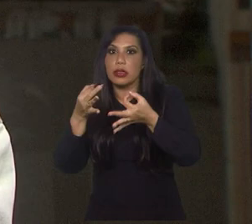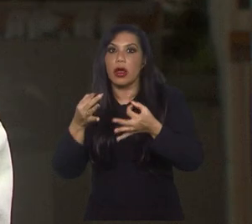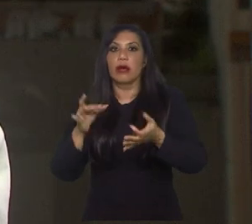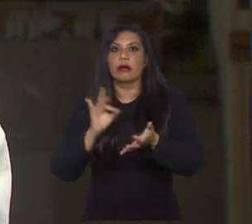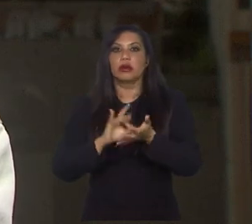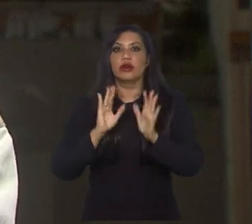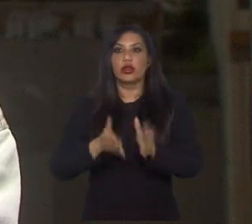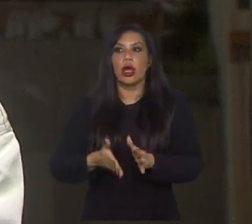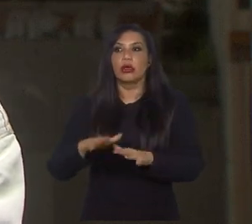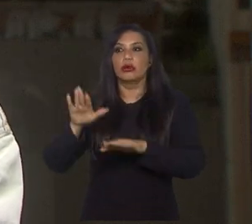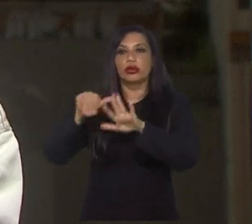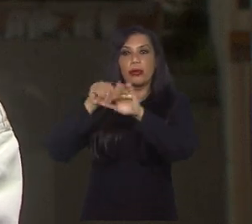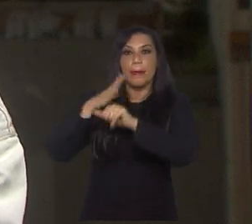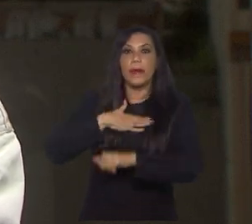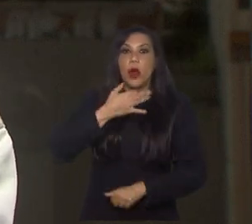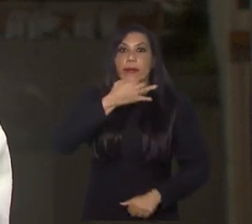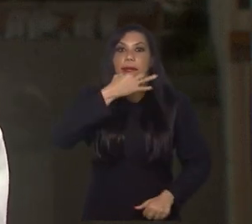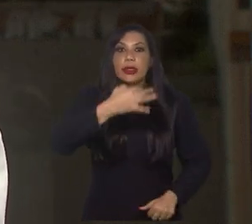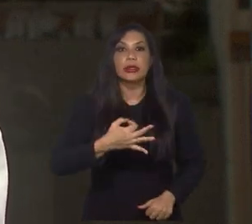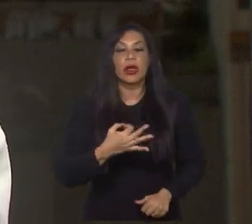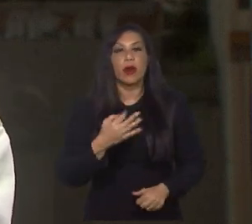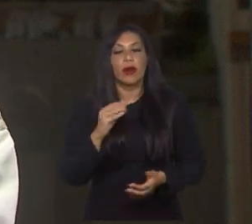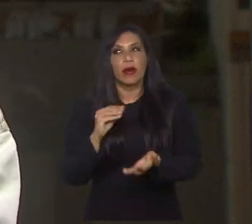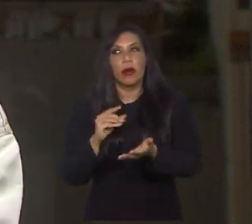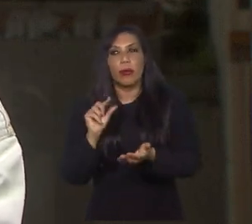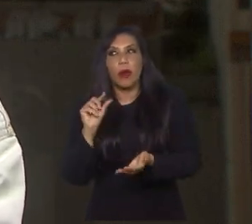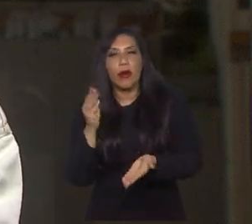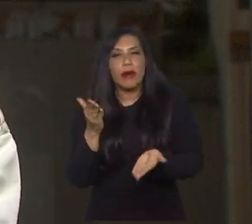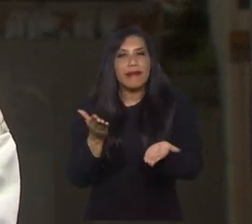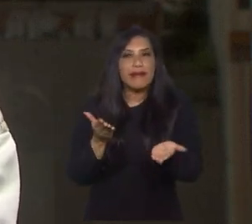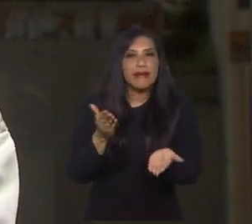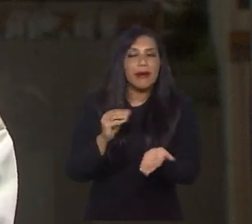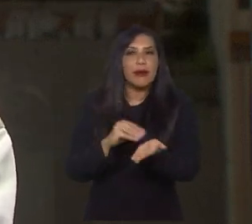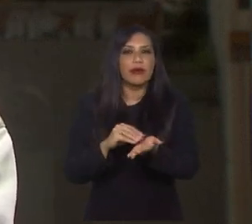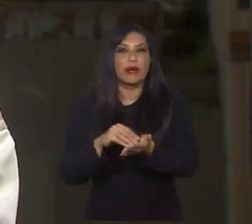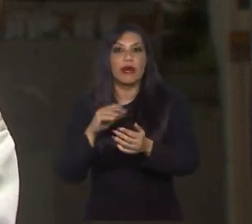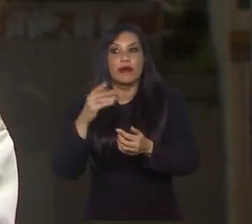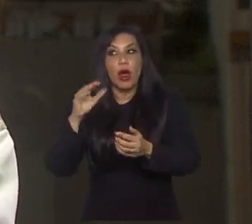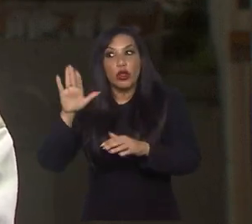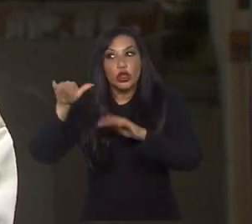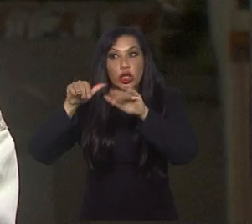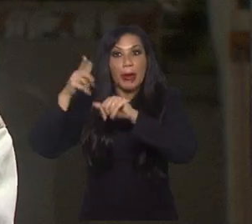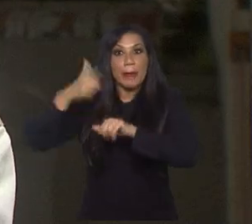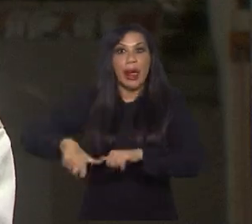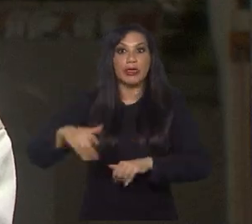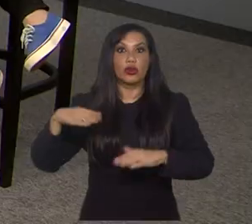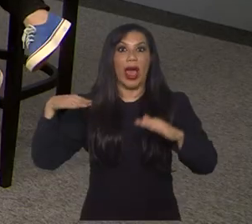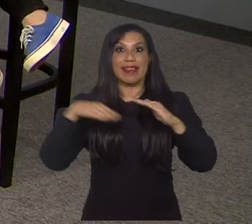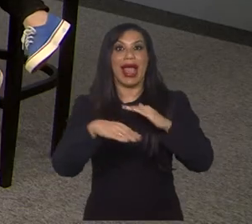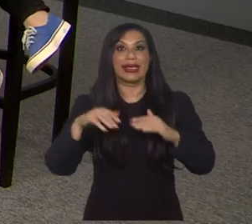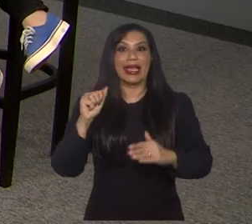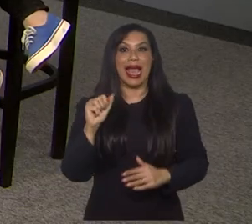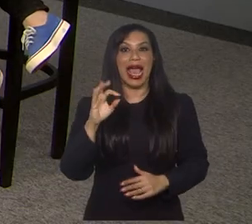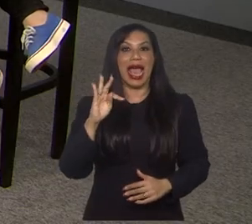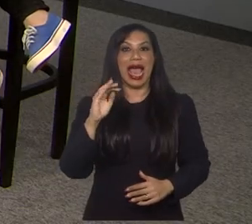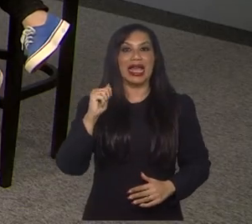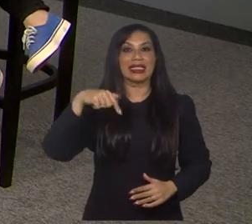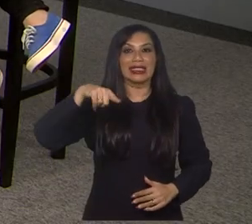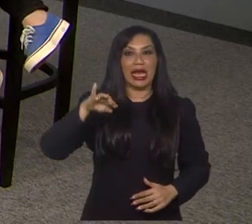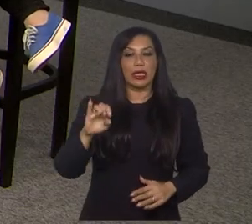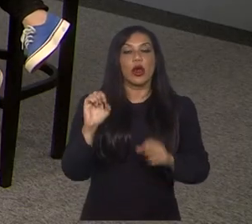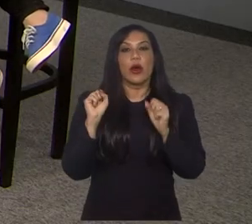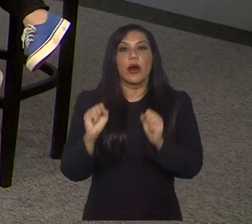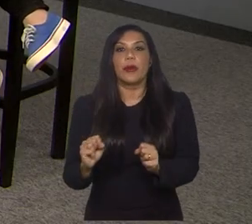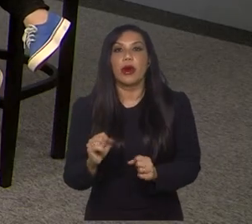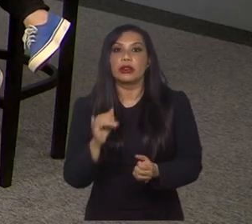foi convocado, mas, na minha opinião, está um pouquinho desequilibrado. Faltou convocar mais gente do ataque. E eu acho que isso pode pesar um